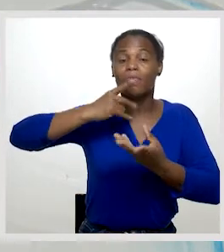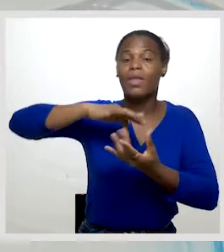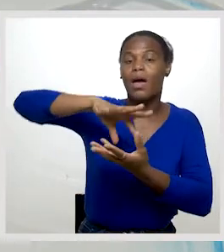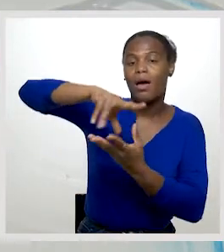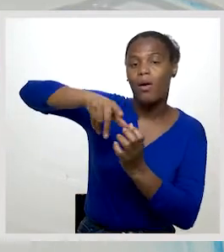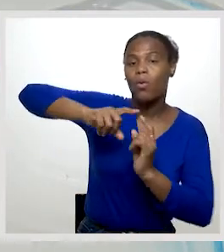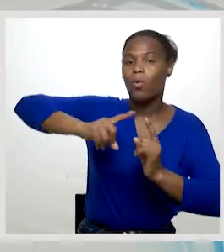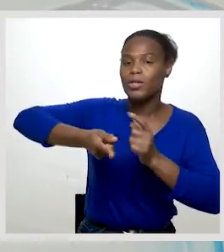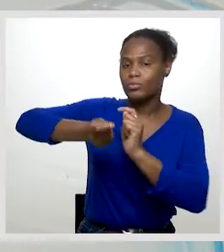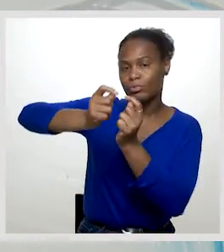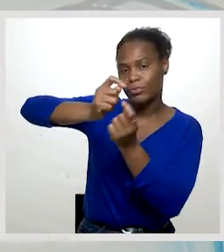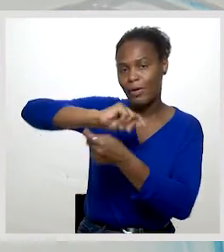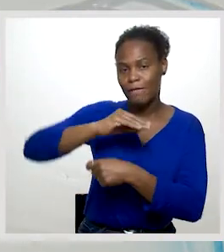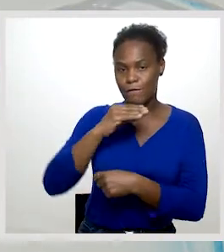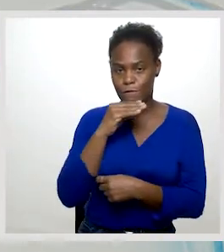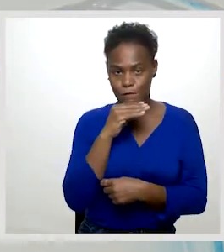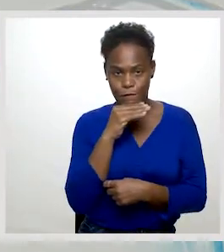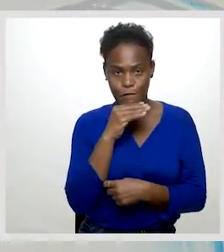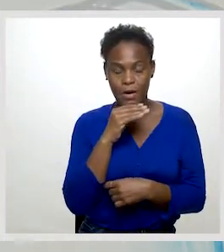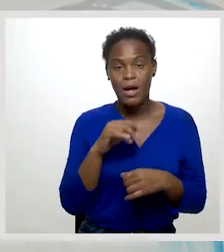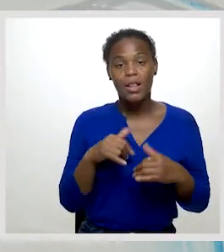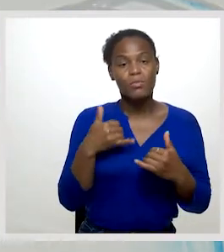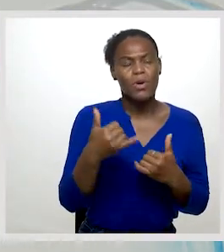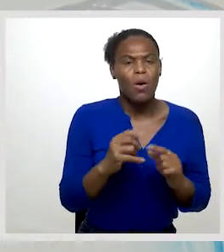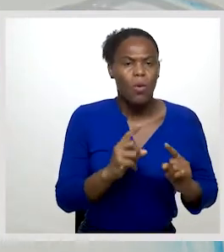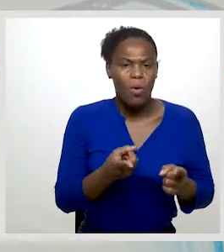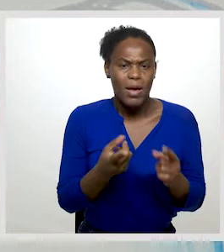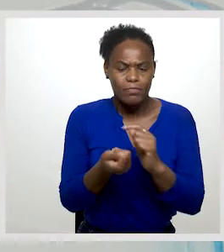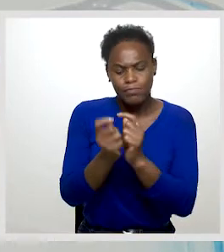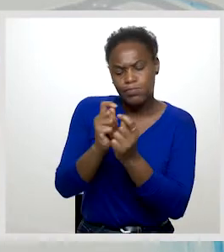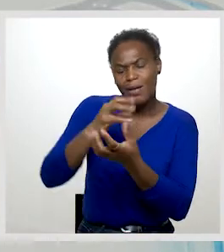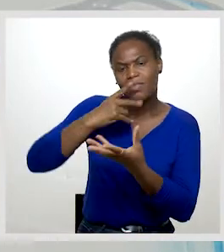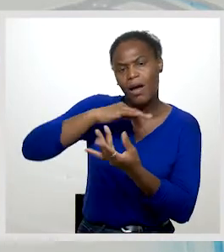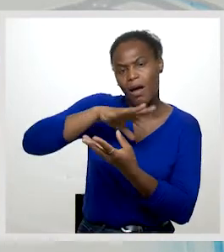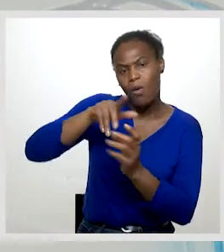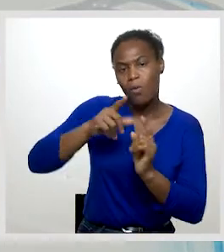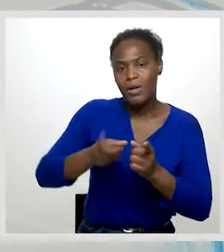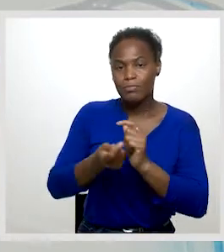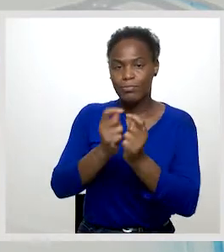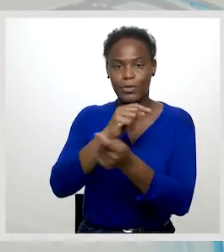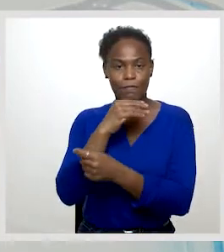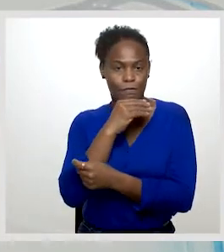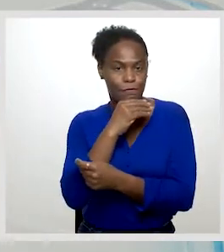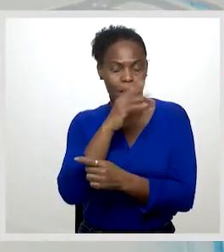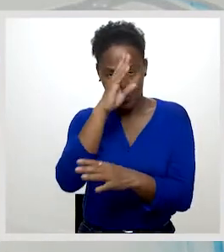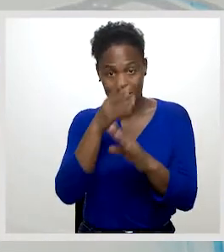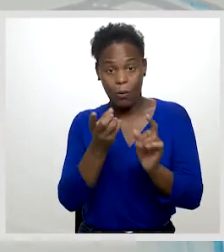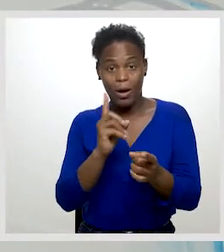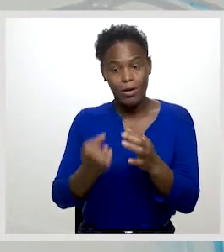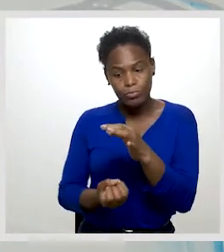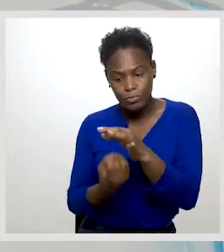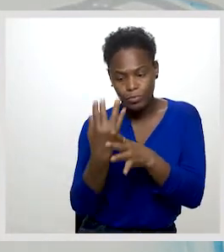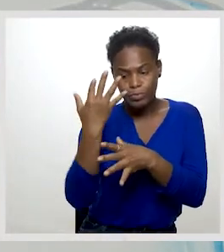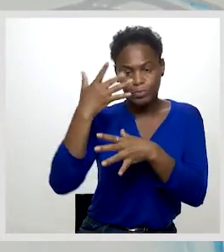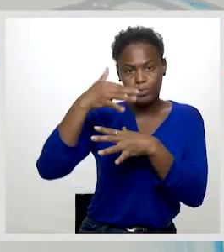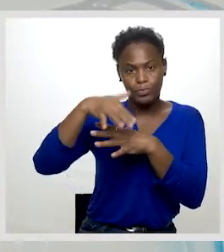Terra começou a arrefecer. Começando a arrefecer, o que é que aconteceu? Os